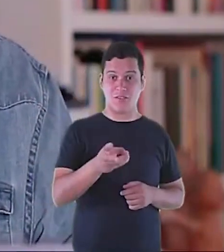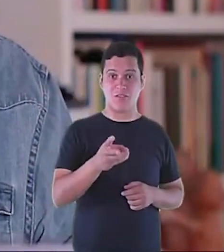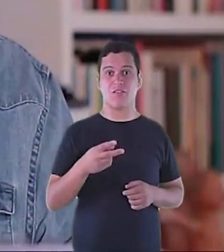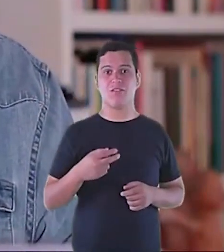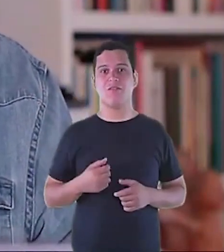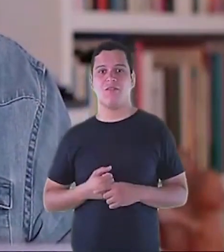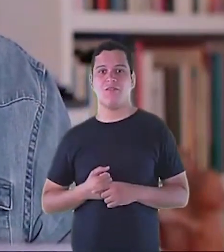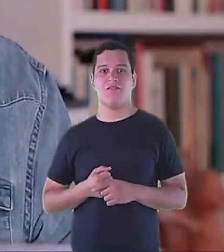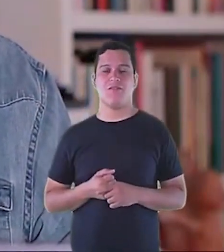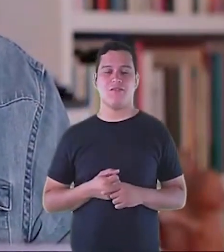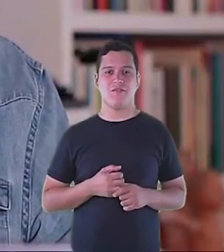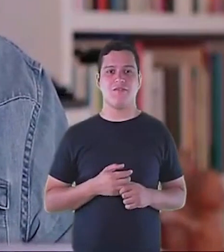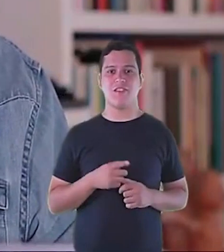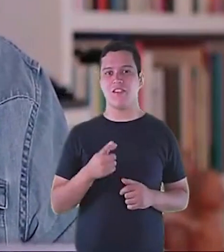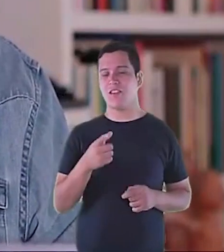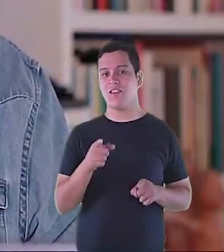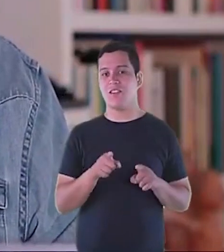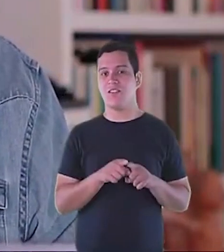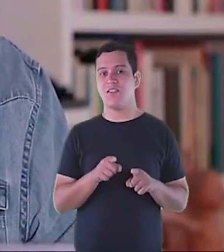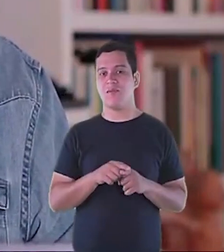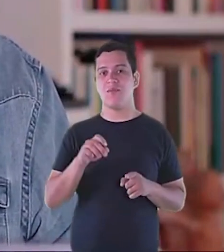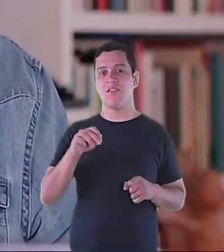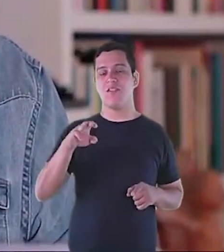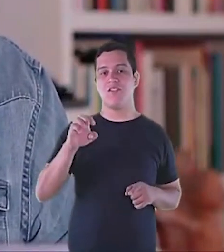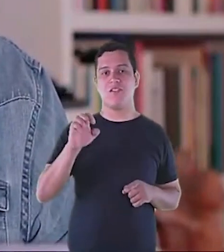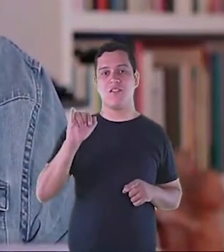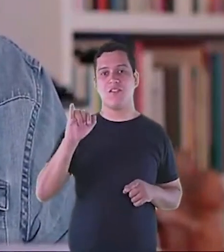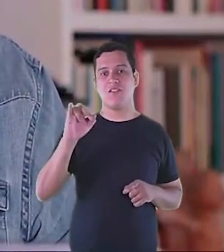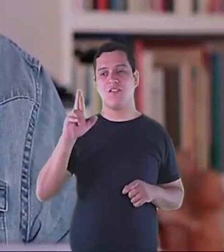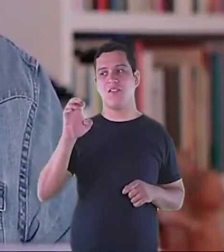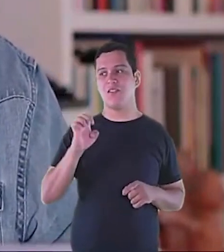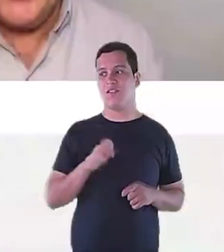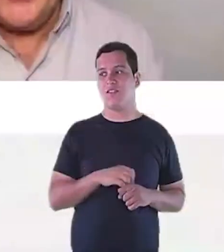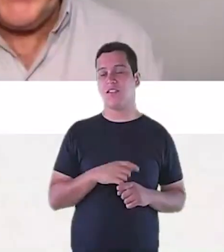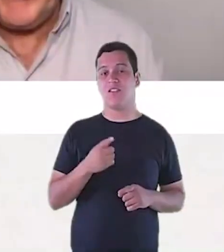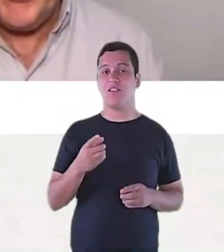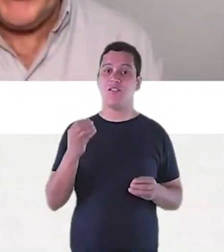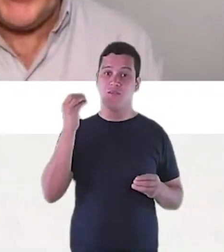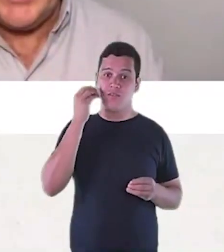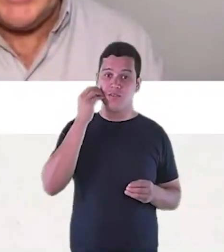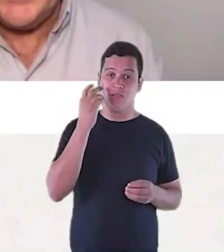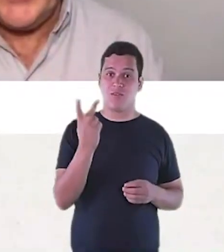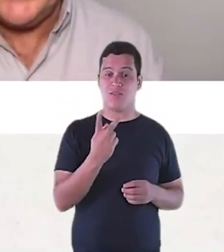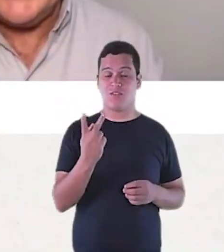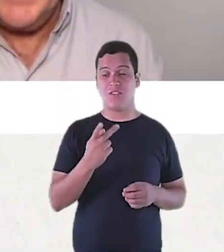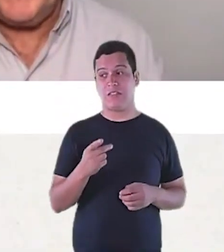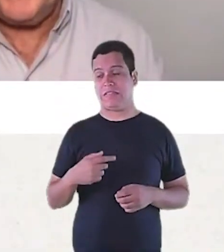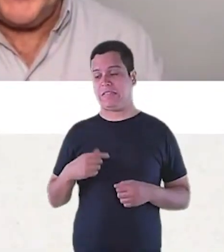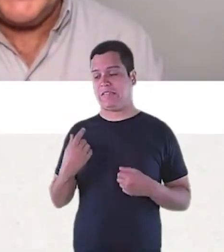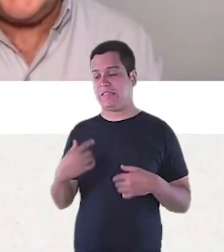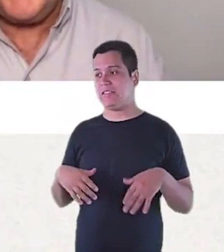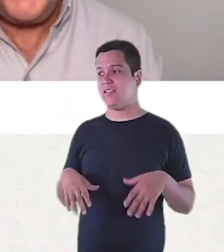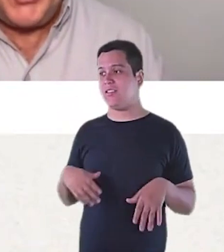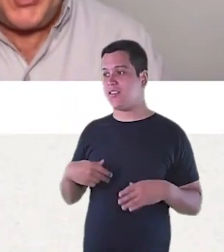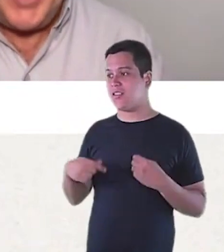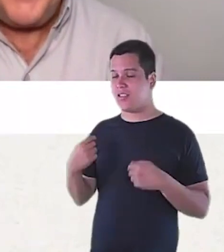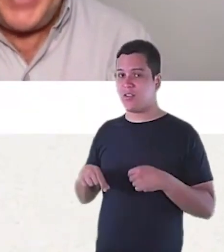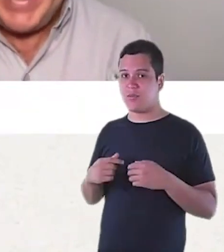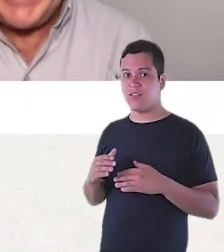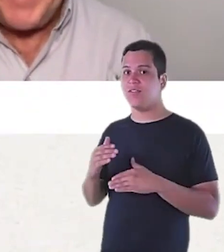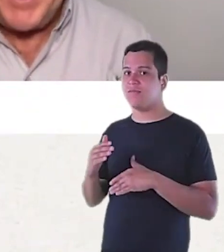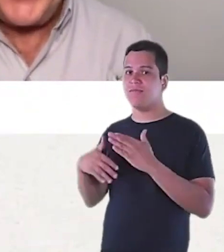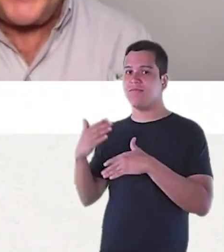Del Priori tá aqui mandando beijo para nós dois. Então eu vou ter que melhorar o meu discurso aqui, que agora tem uma audiência